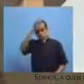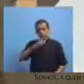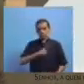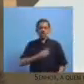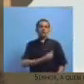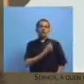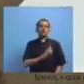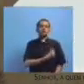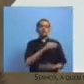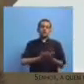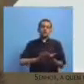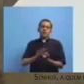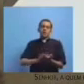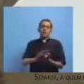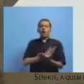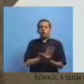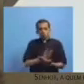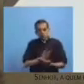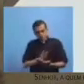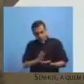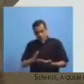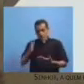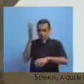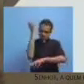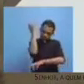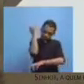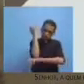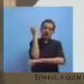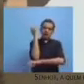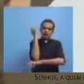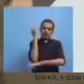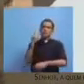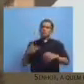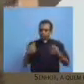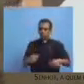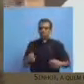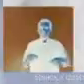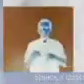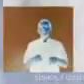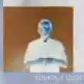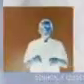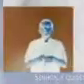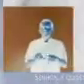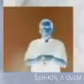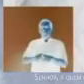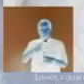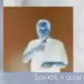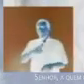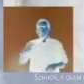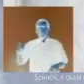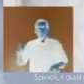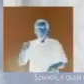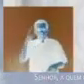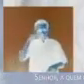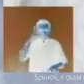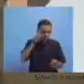de Nabucodonosor? Quando chamou lá Daniel, aliás, primeiro chamou lá os sacerdotes, tudo, os videntes, tudo, e